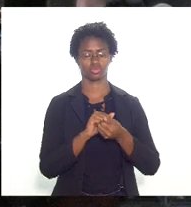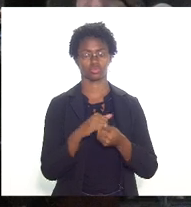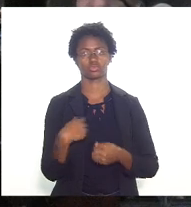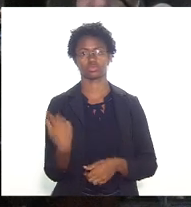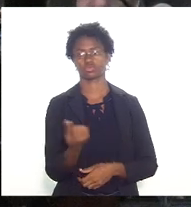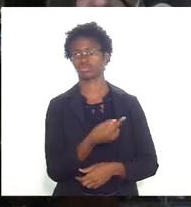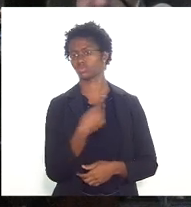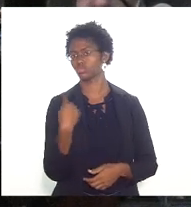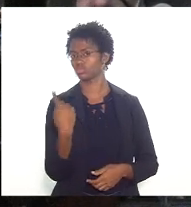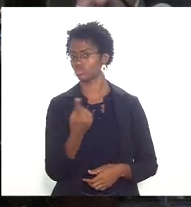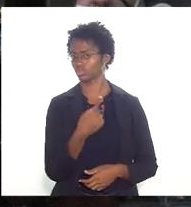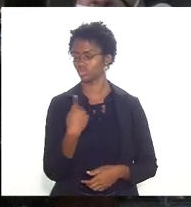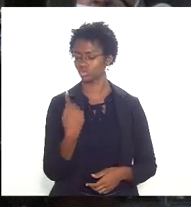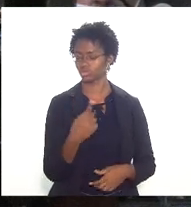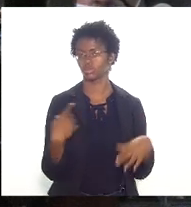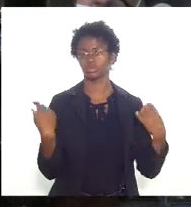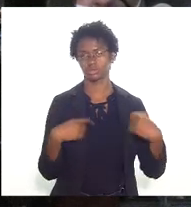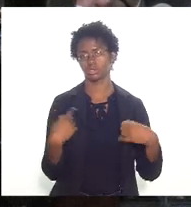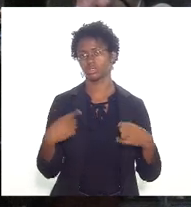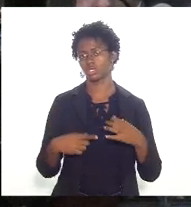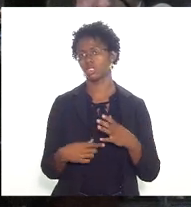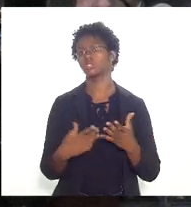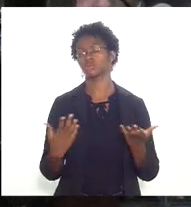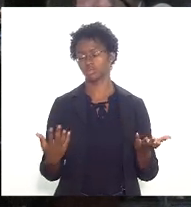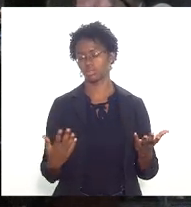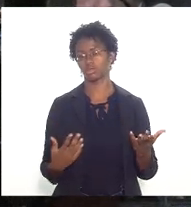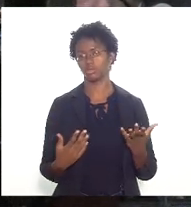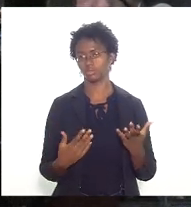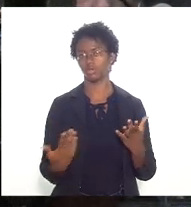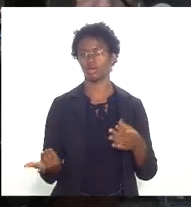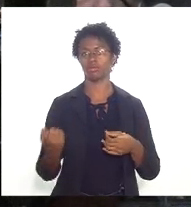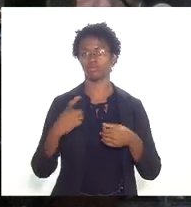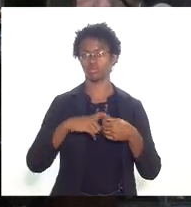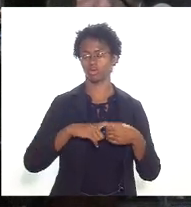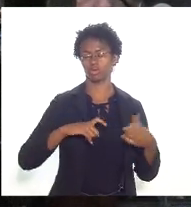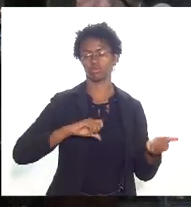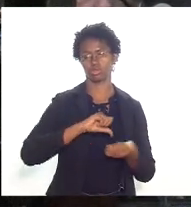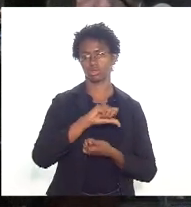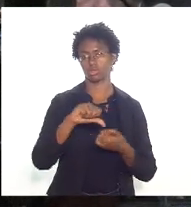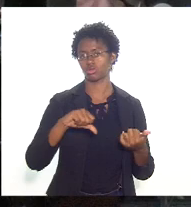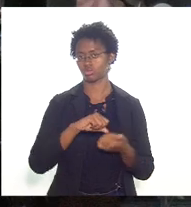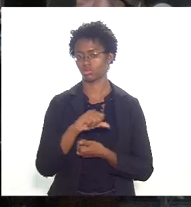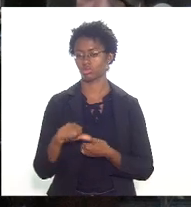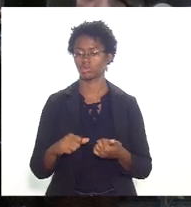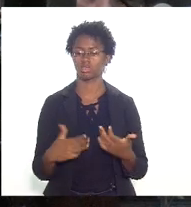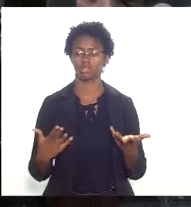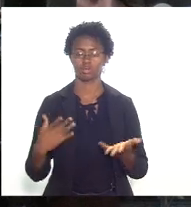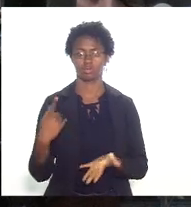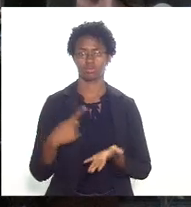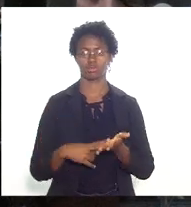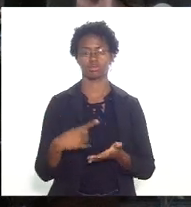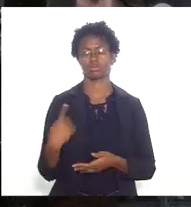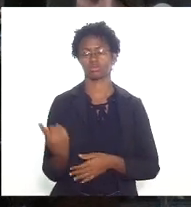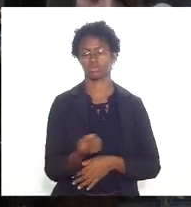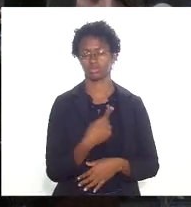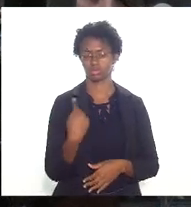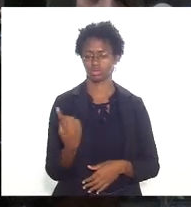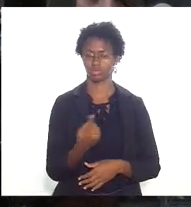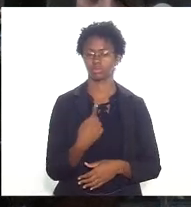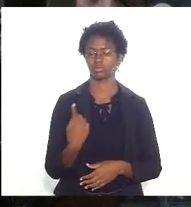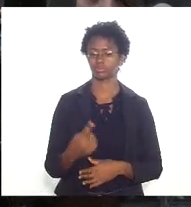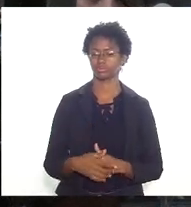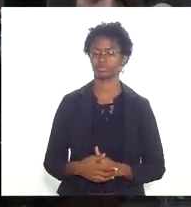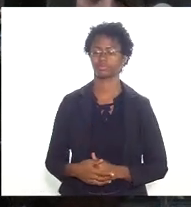e em relação ao regime de recuperação Então é isso que eu tinha que dizer Esse é o nosso compromisso e